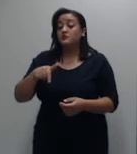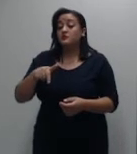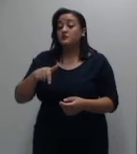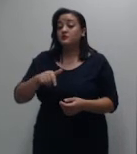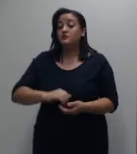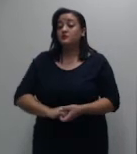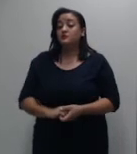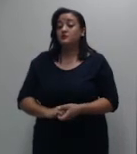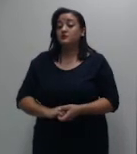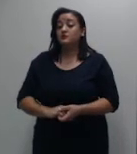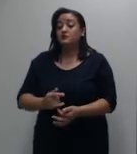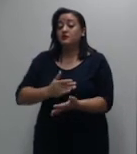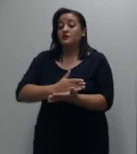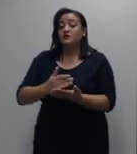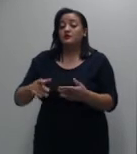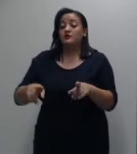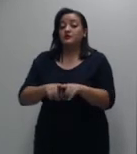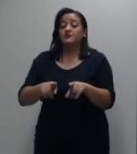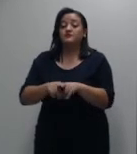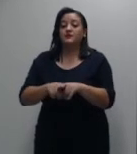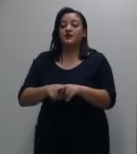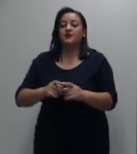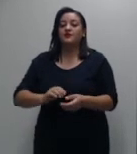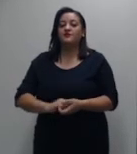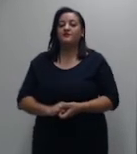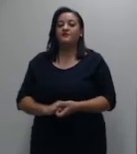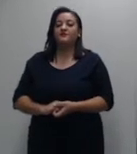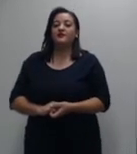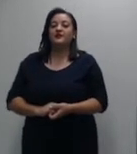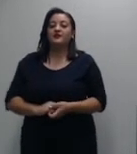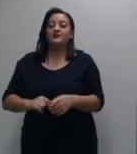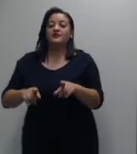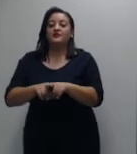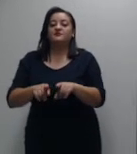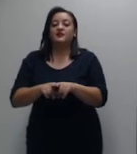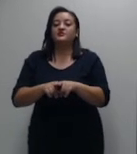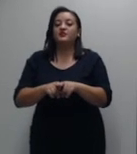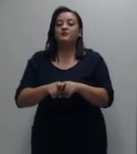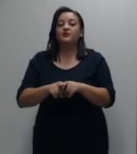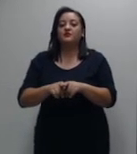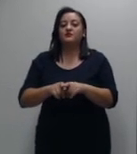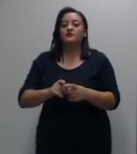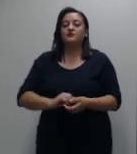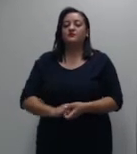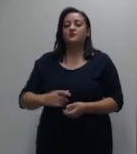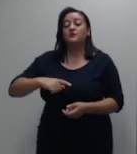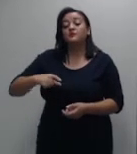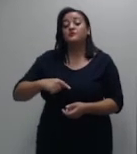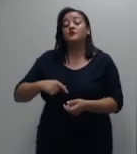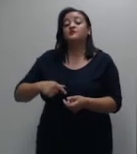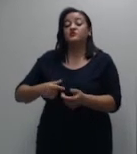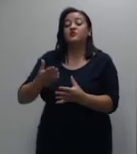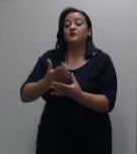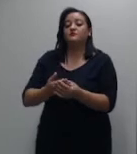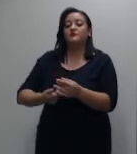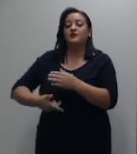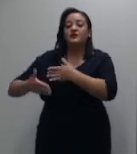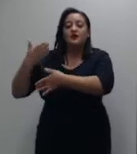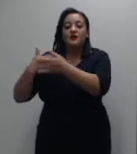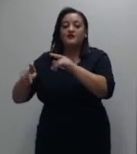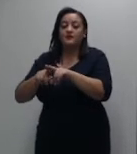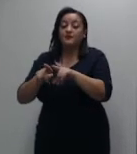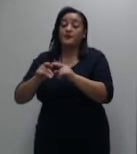iniciante aqui a fundamentação do afastamento basicamente igual anterior o já